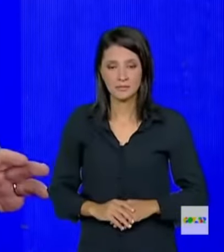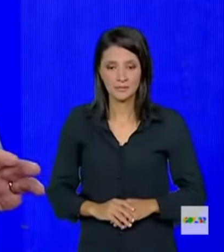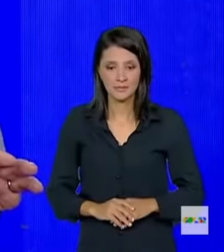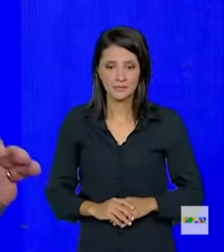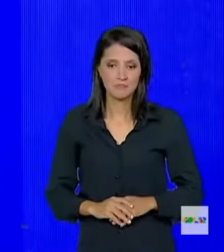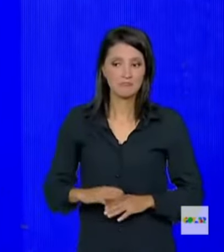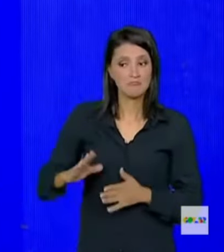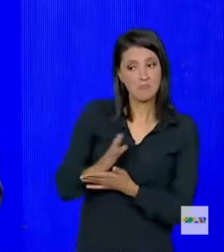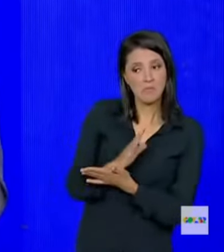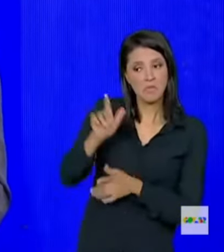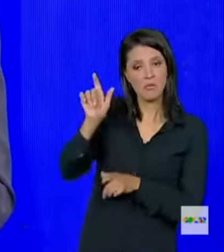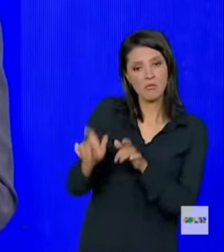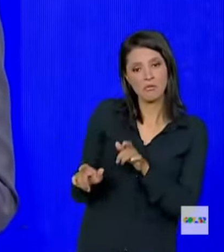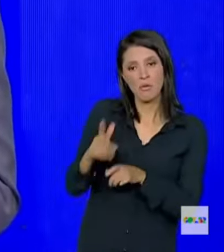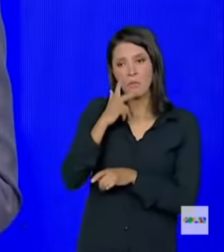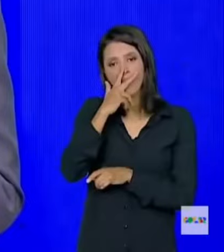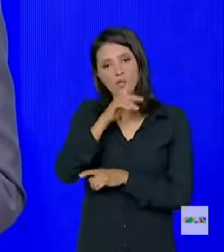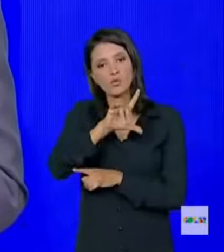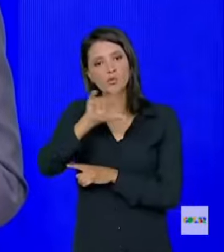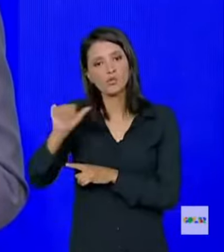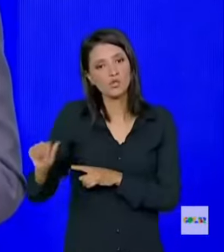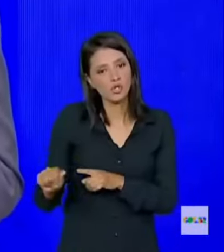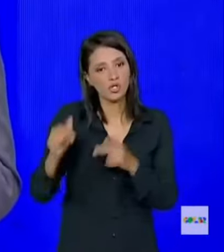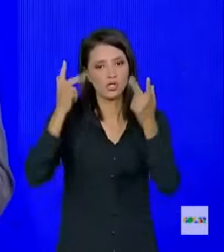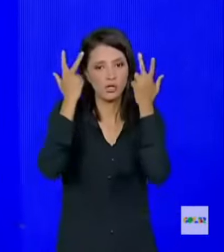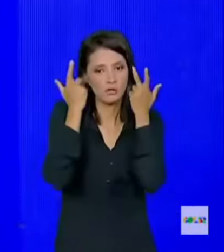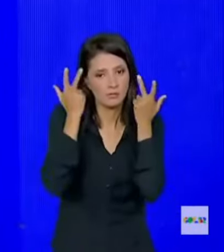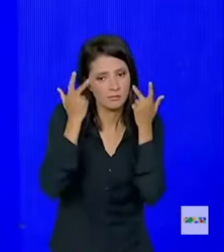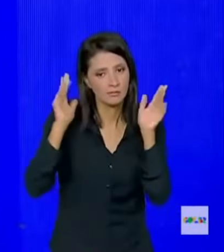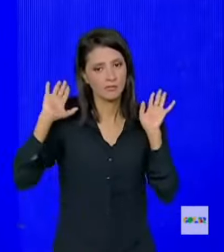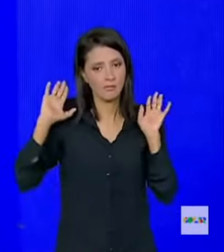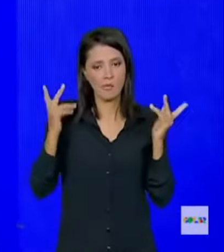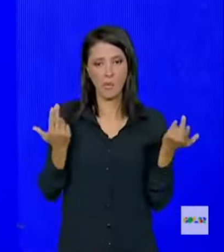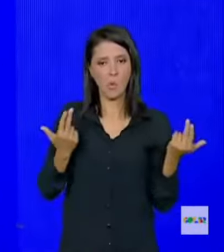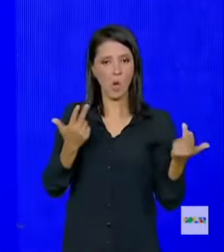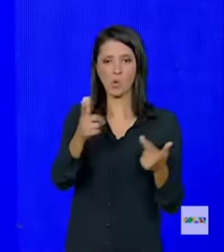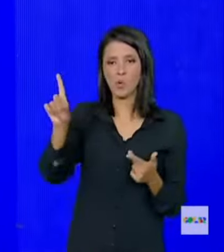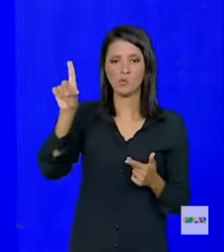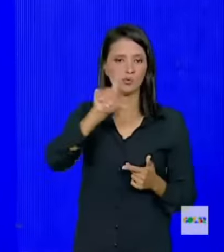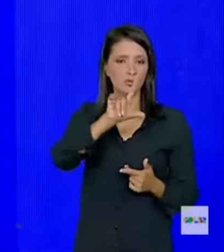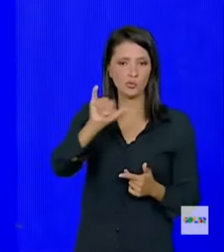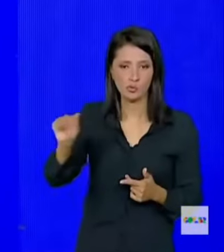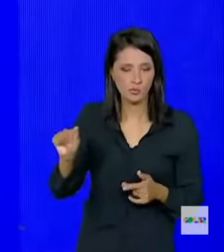para alguns, pode parecer um dia normal, igual qualquer outro,